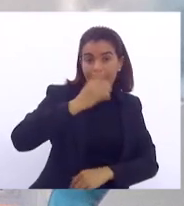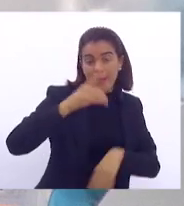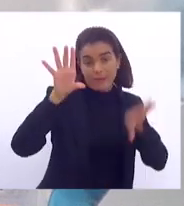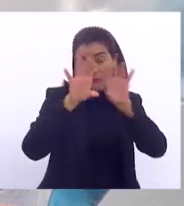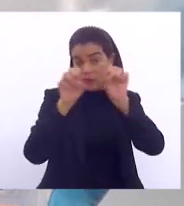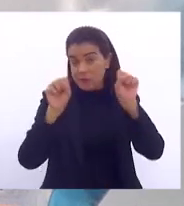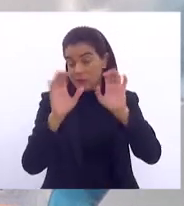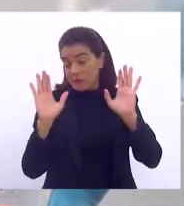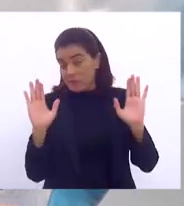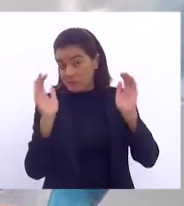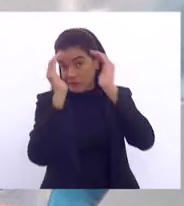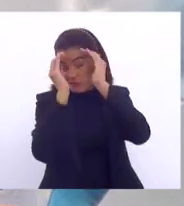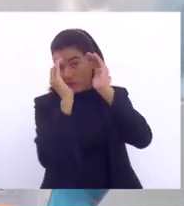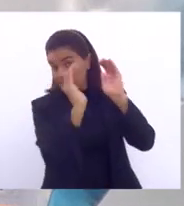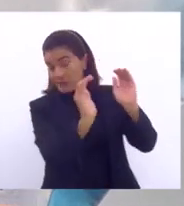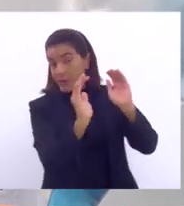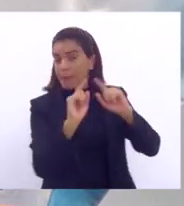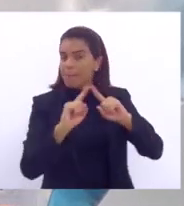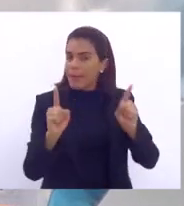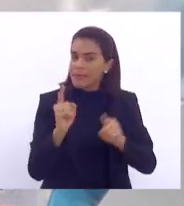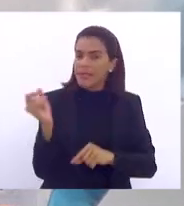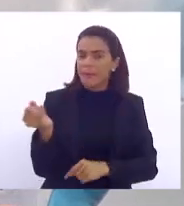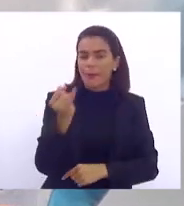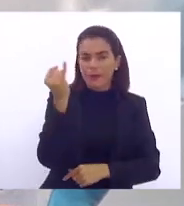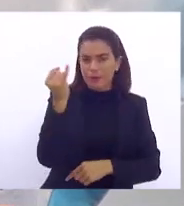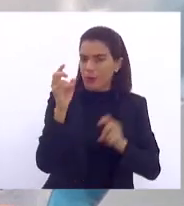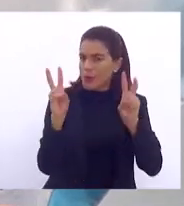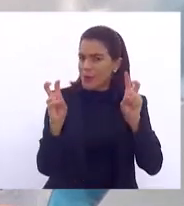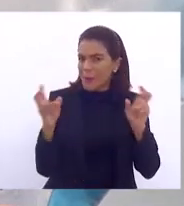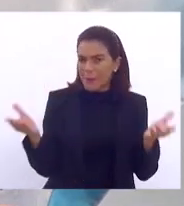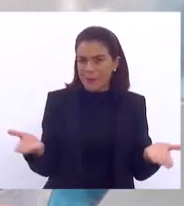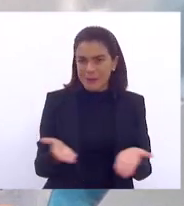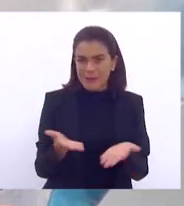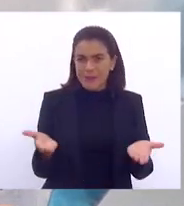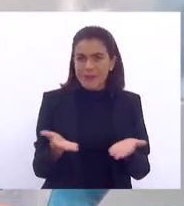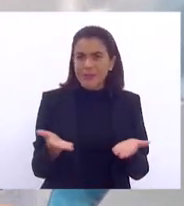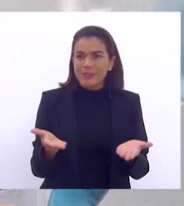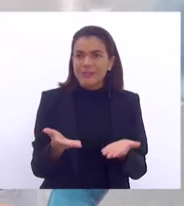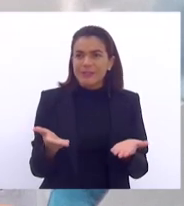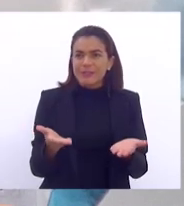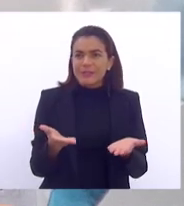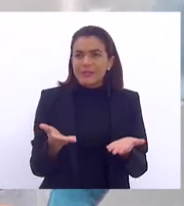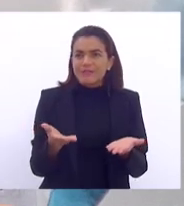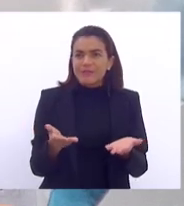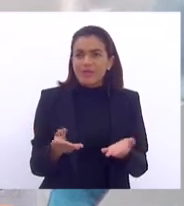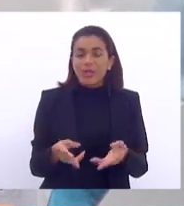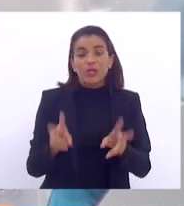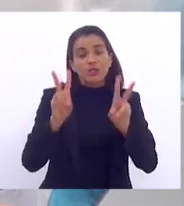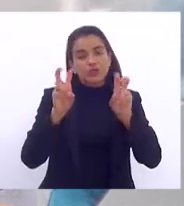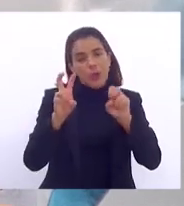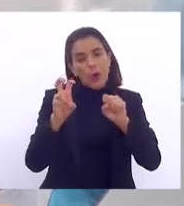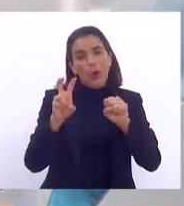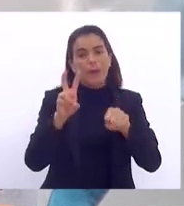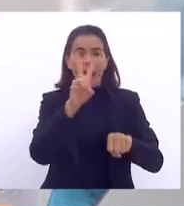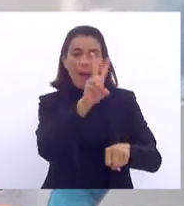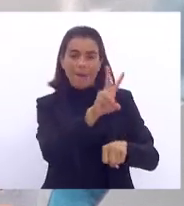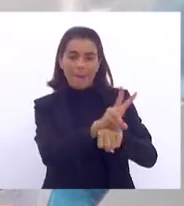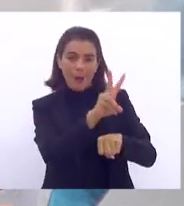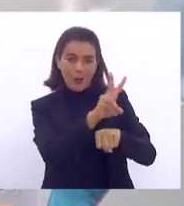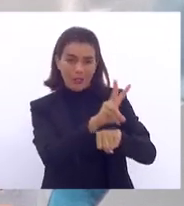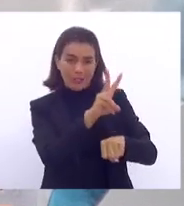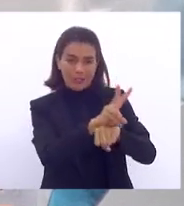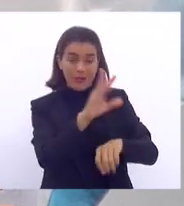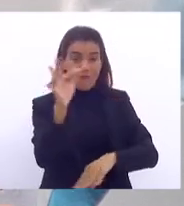Federal mas eu acho importantíssimo o tema de hoje né quer seja da imunidade